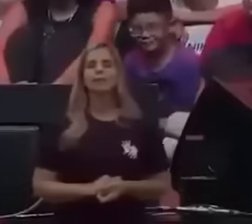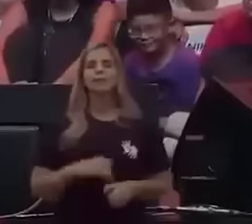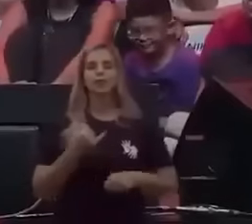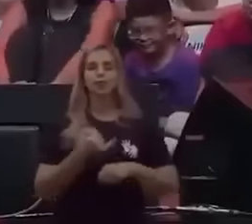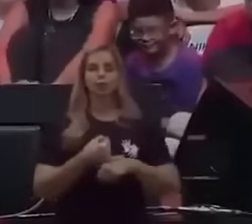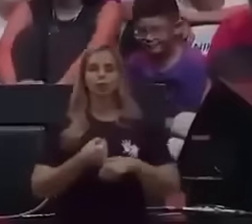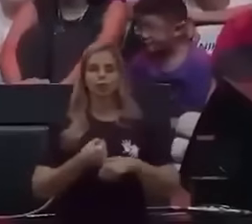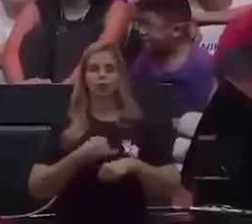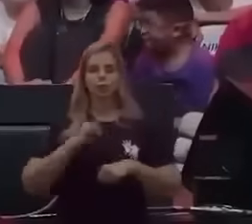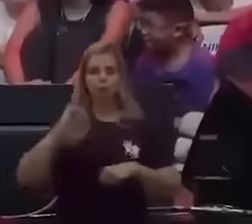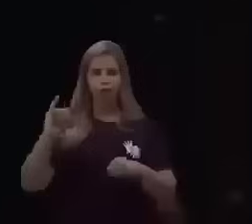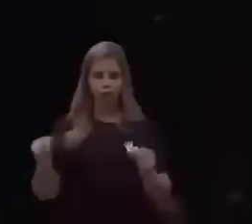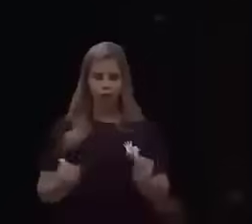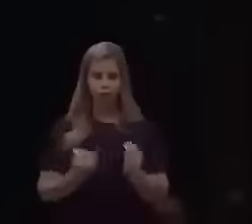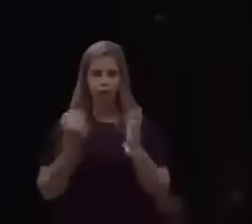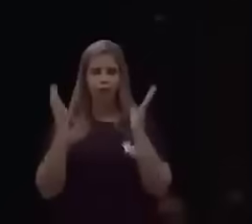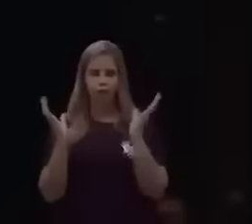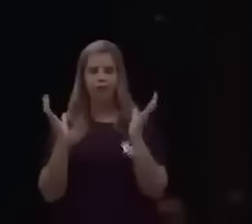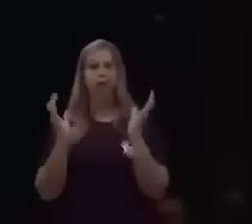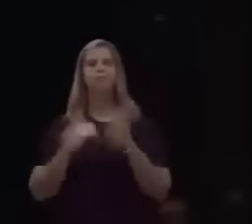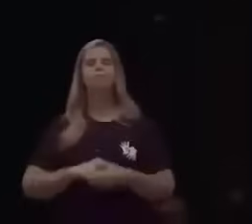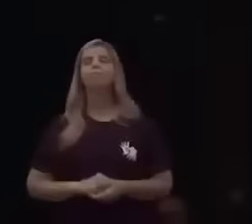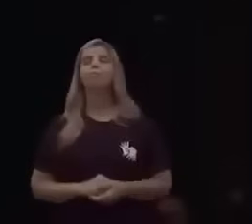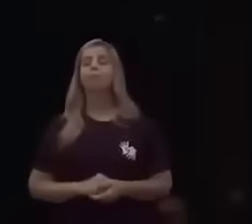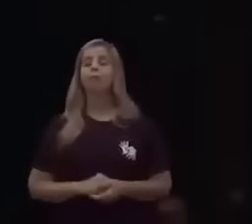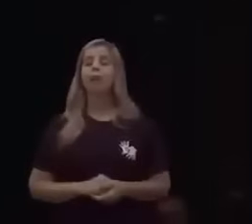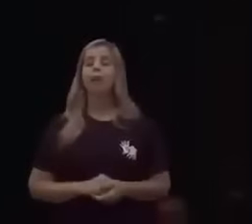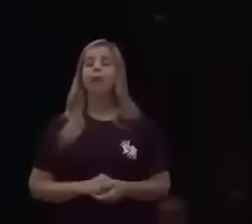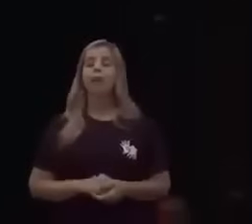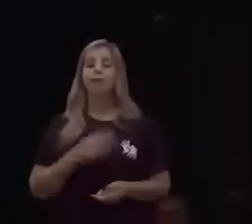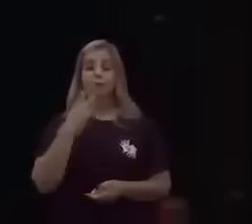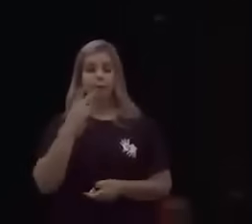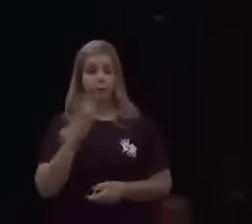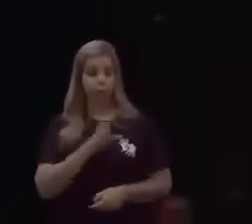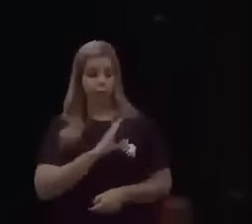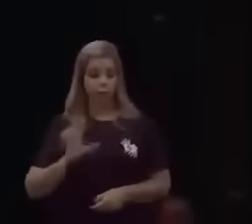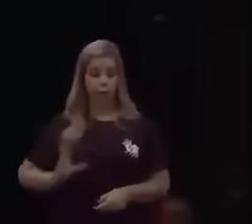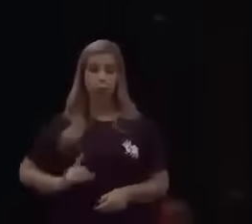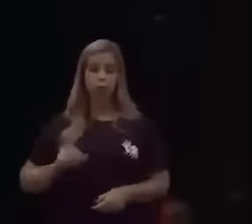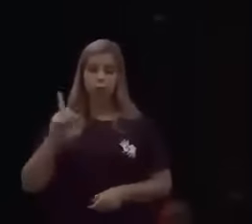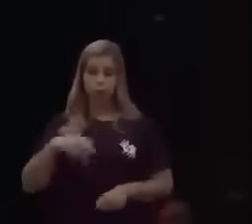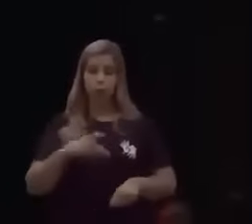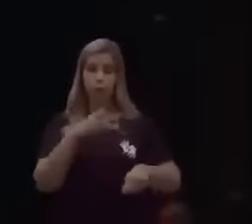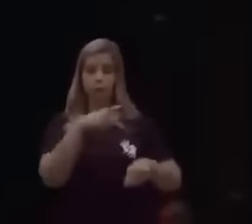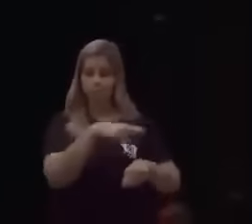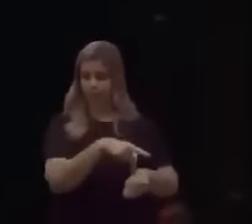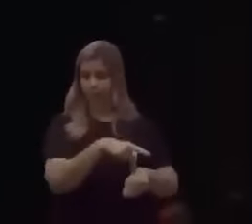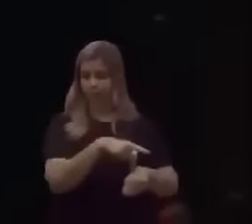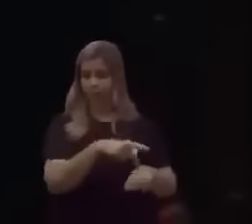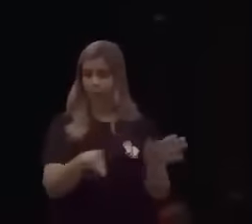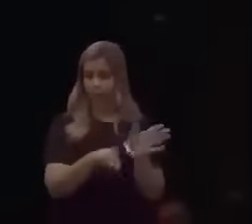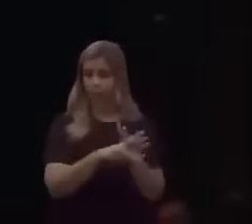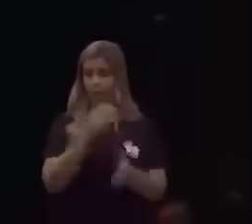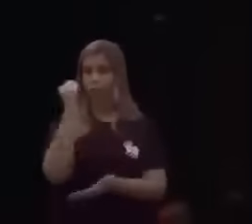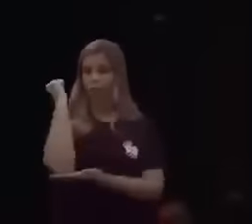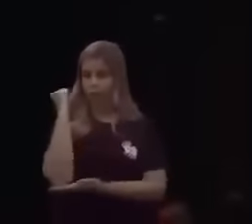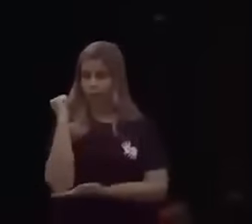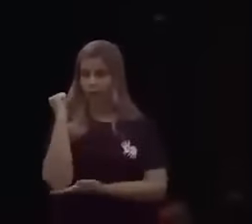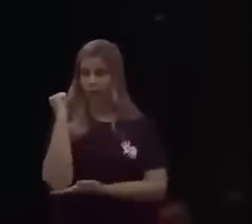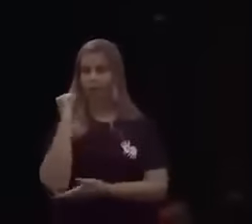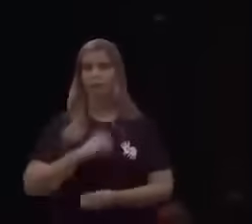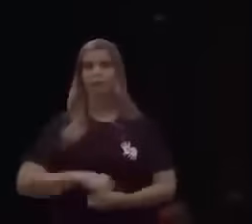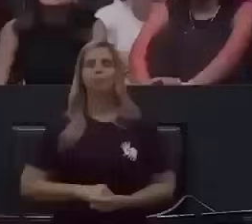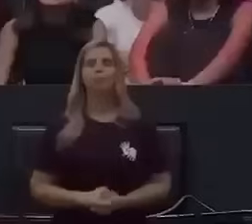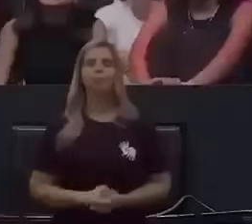Também ele afirma isso na sua primeira carta, dizendo que Cristo é a pedra, o fundamento.